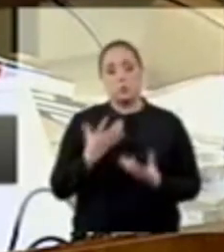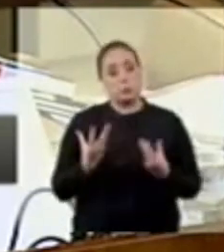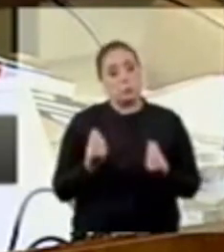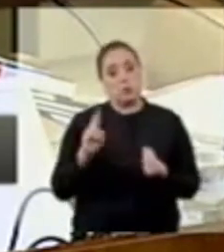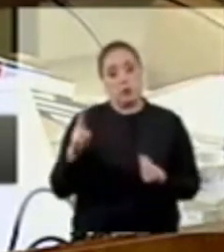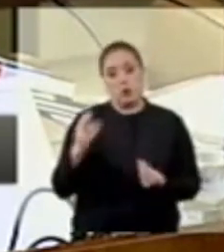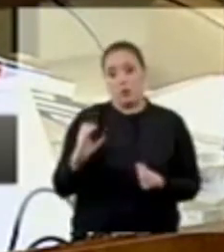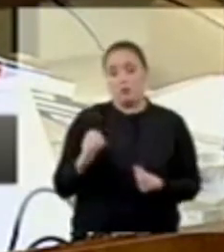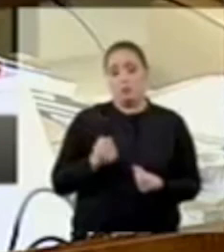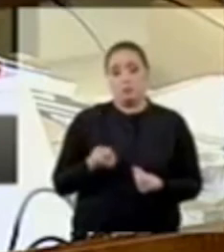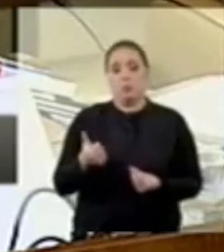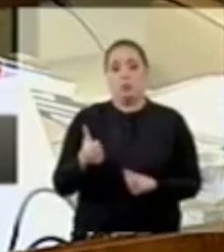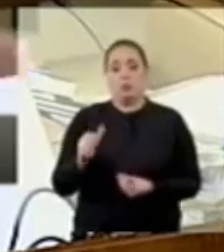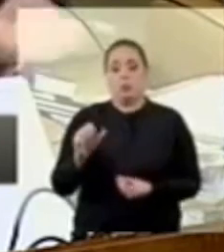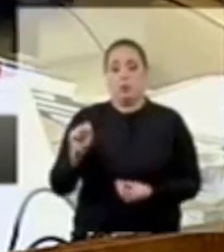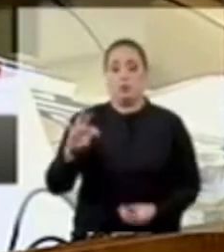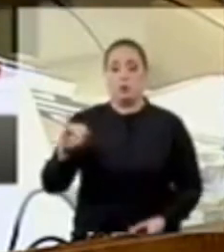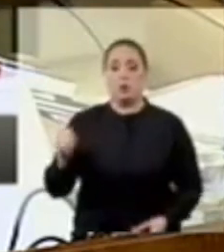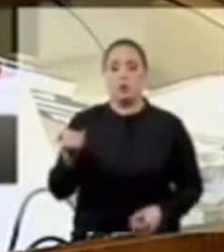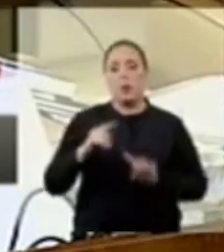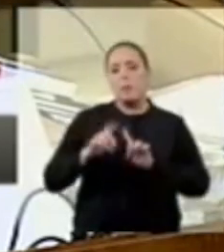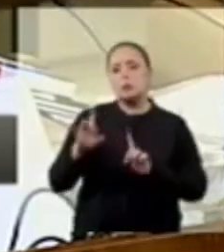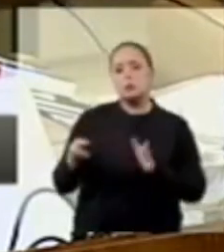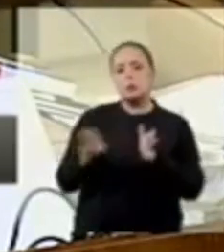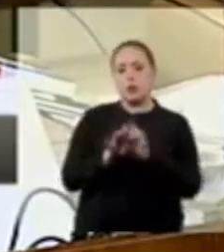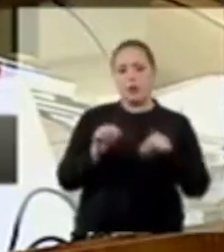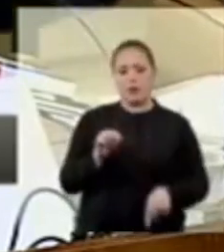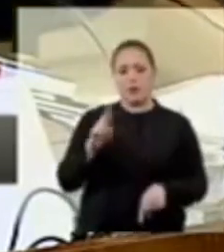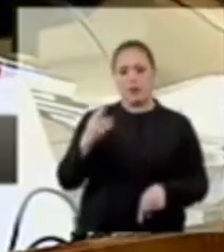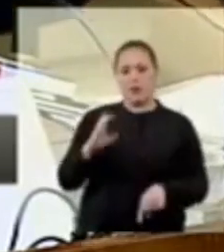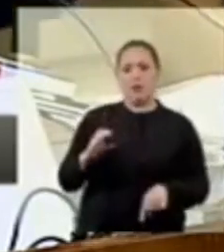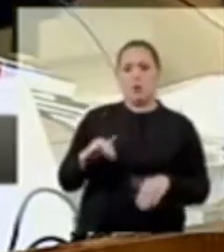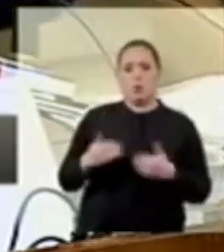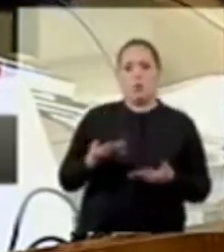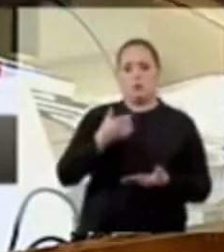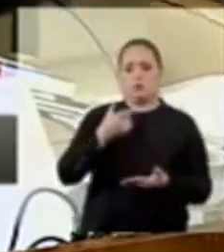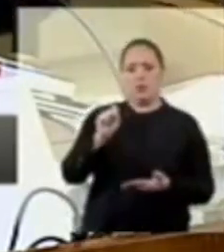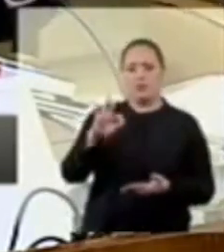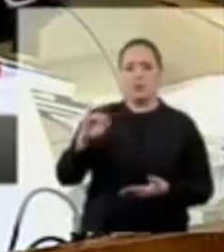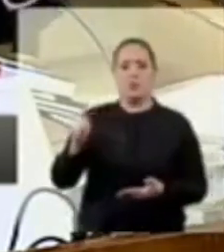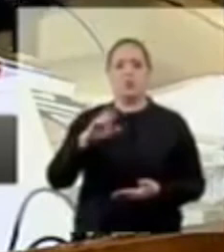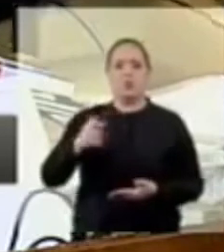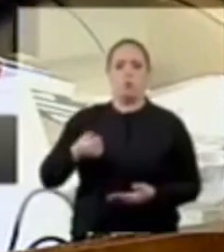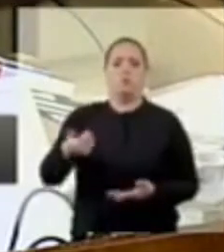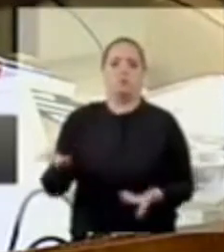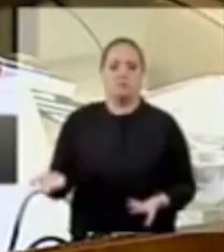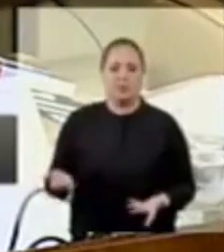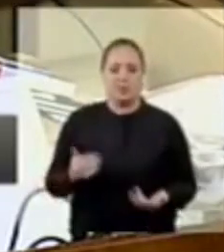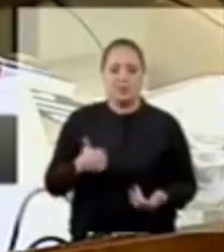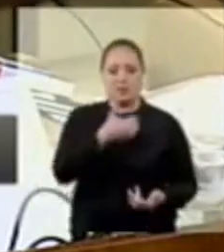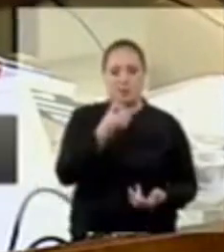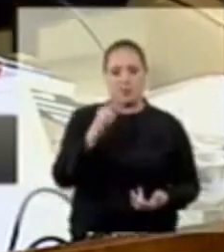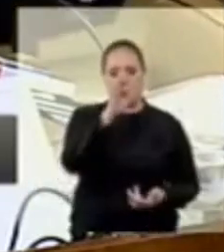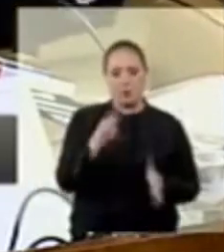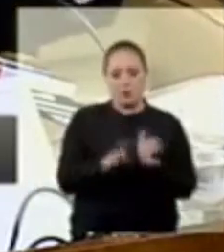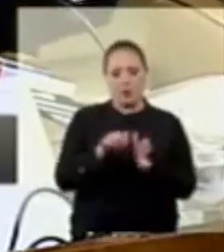corpus concedidos no superior tribunal de justiça é que só chega aqui os habeas corpus quando ele não considero portanto 100% do que